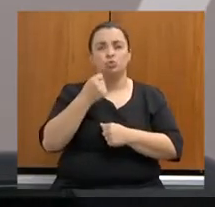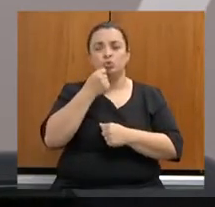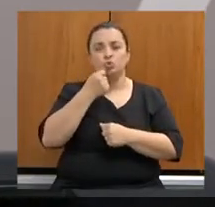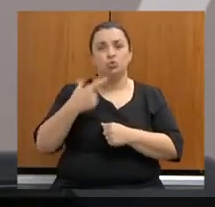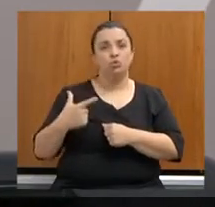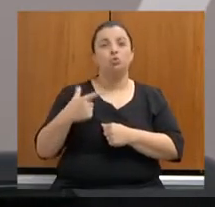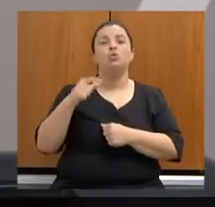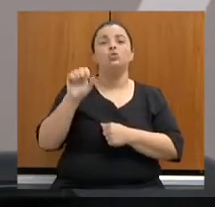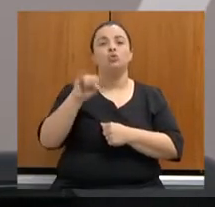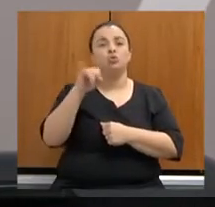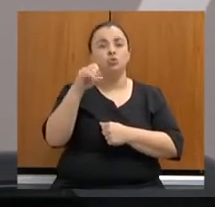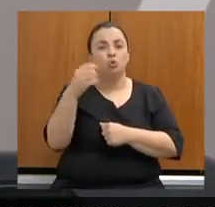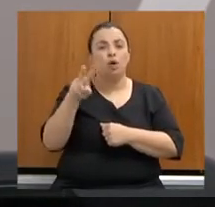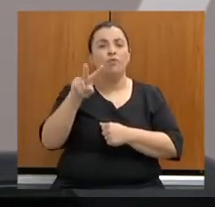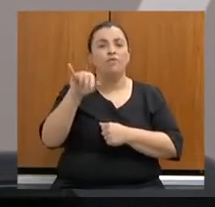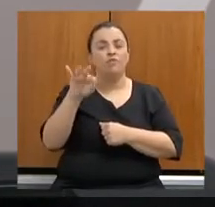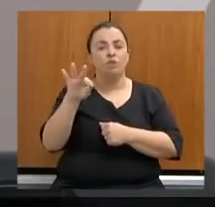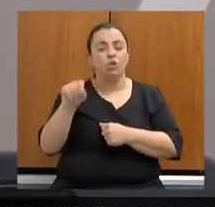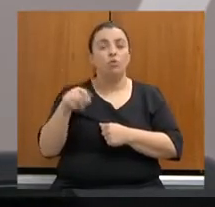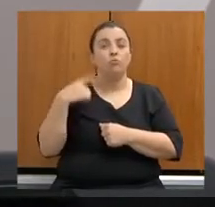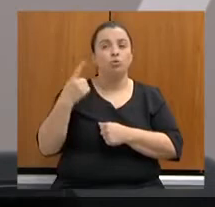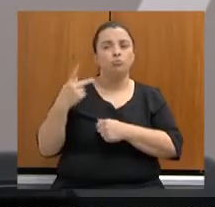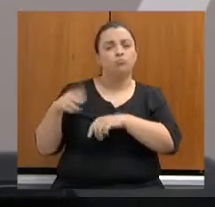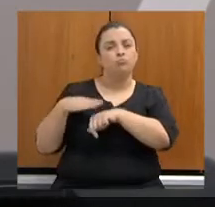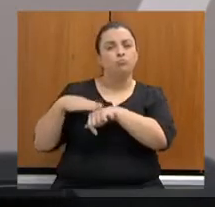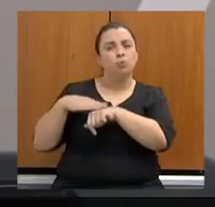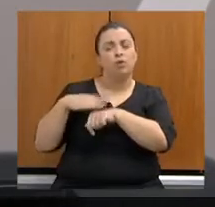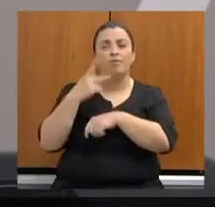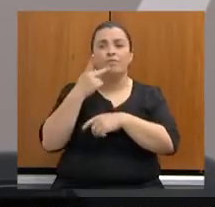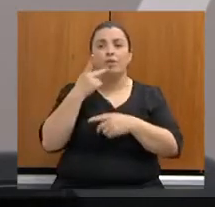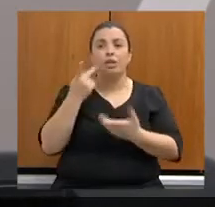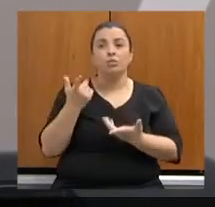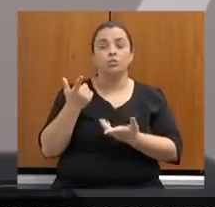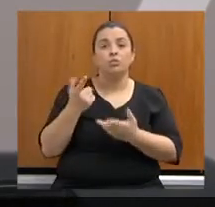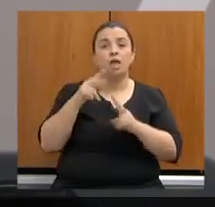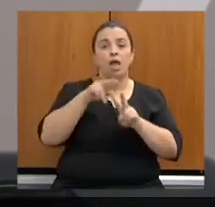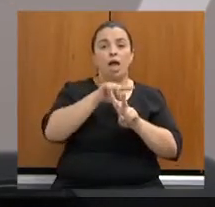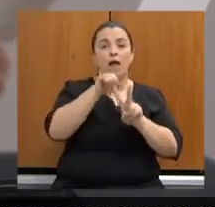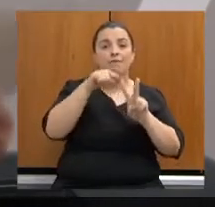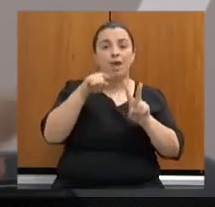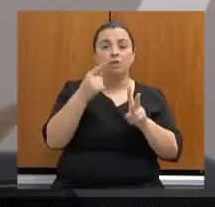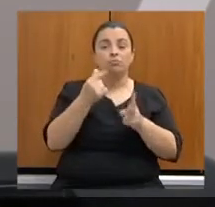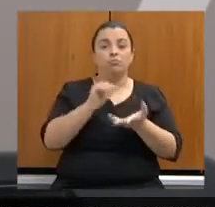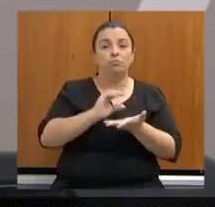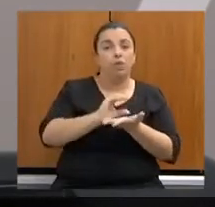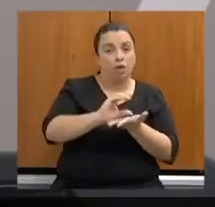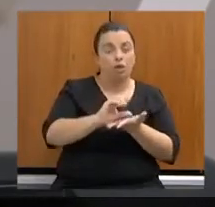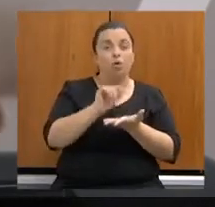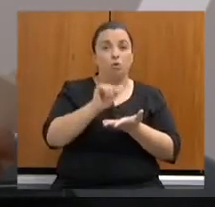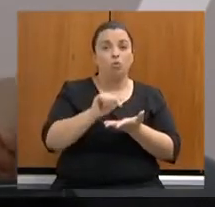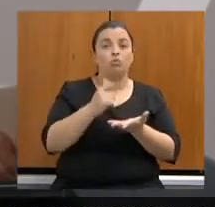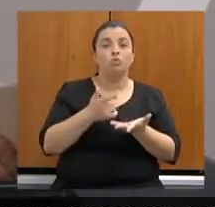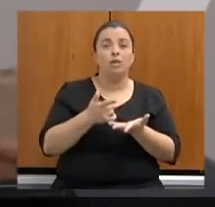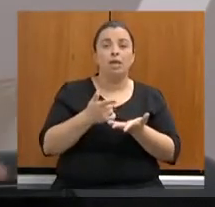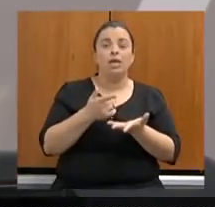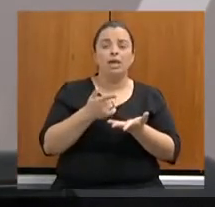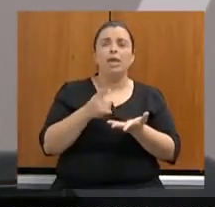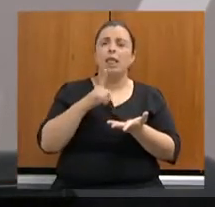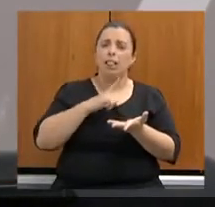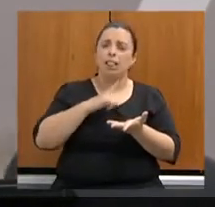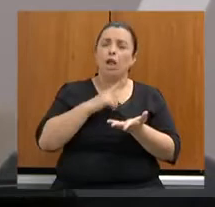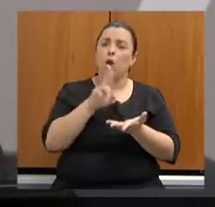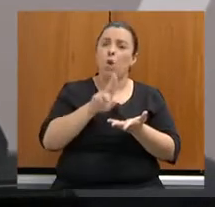respeito dos recursos da Vale que eles estão indo e muito bem alocados para terminar hospitais